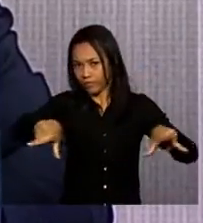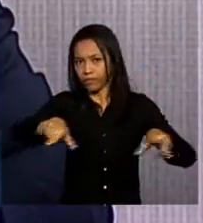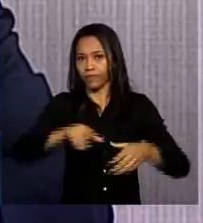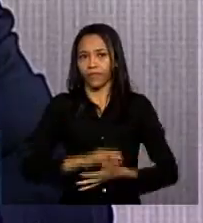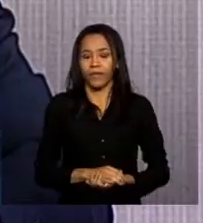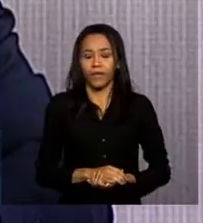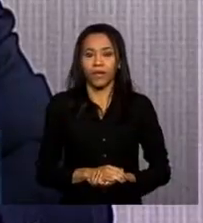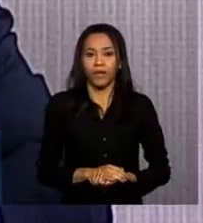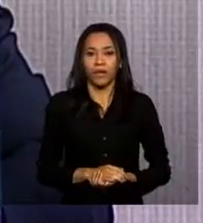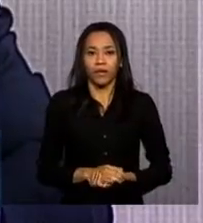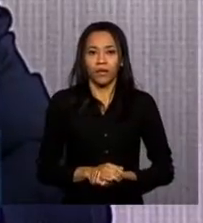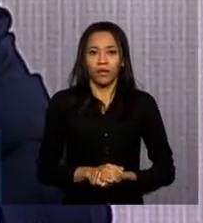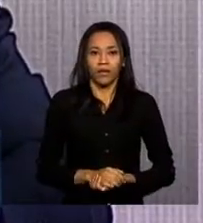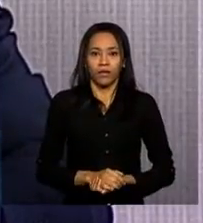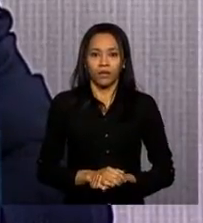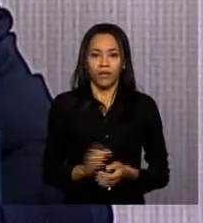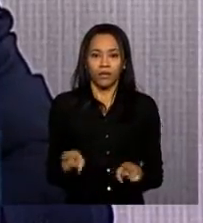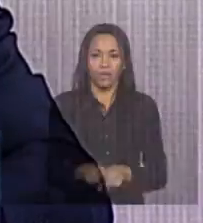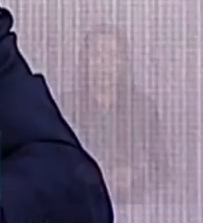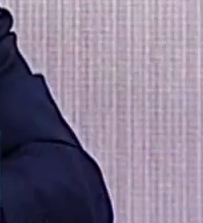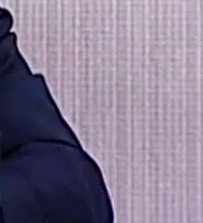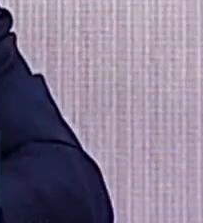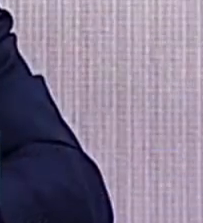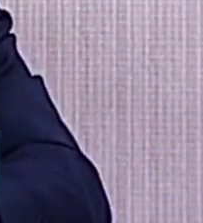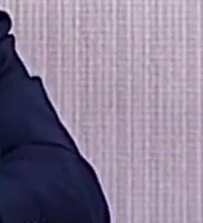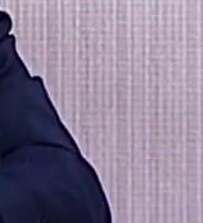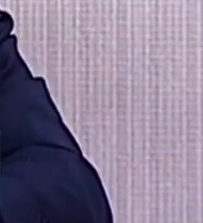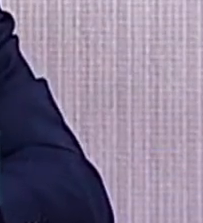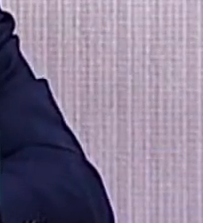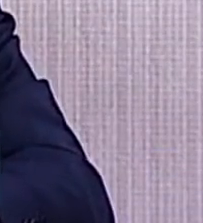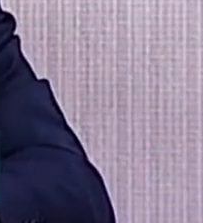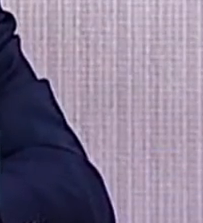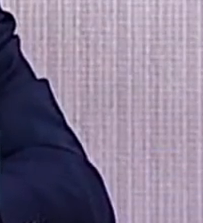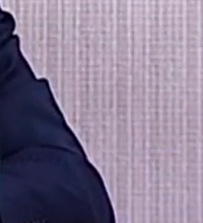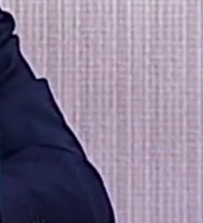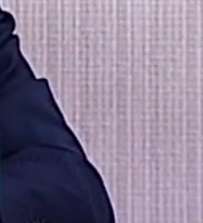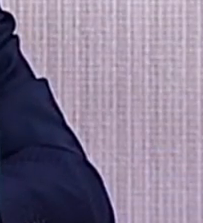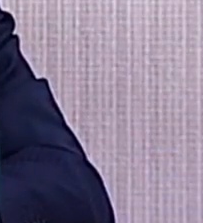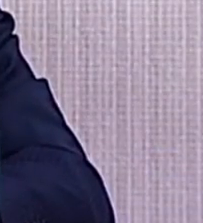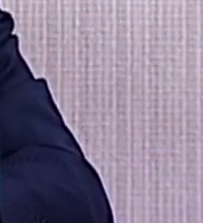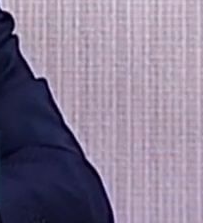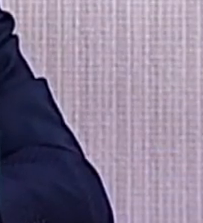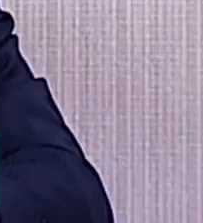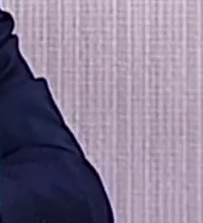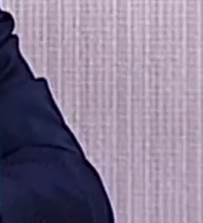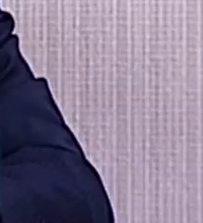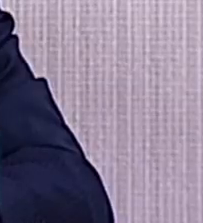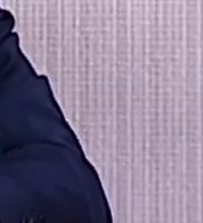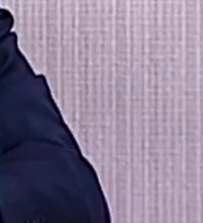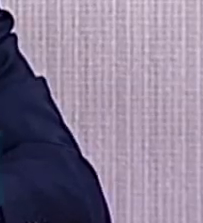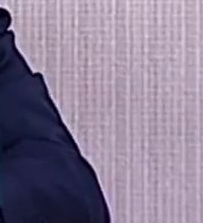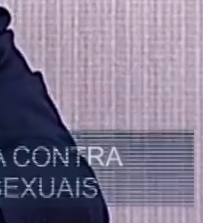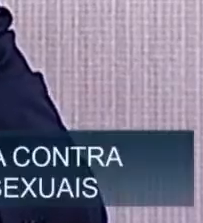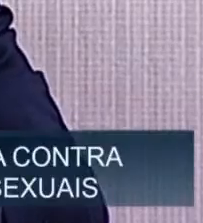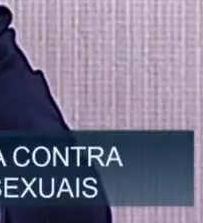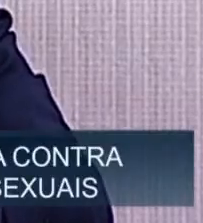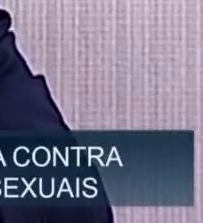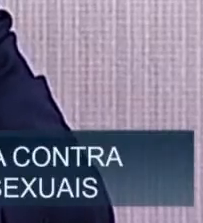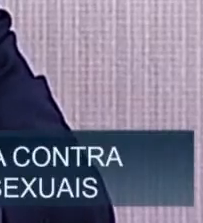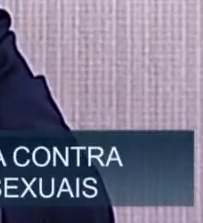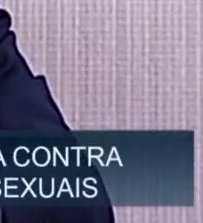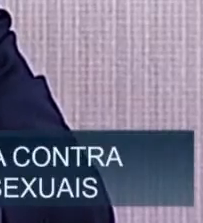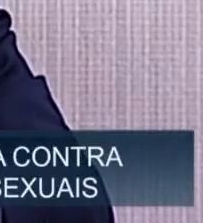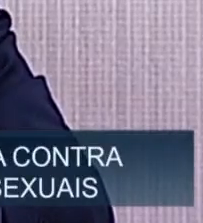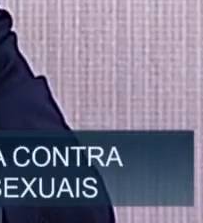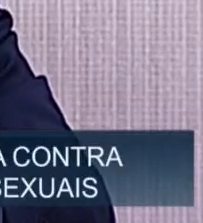a importância de outras ações que nós temos desenvolvido, né, que têm sido decisiva para poder garantir esse direito,